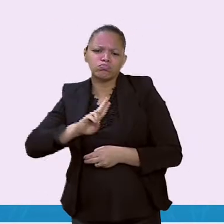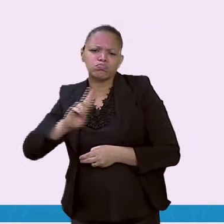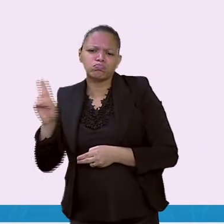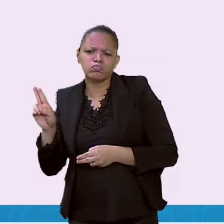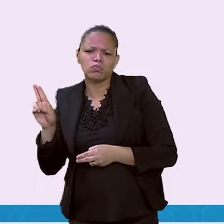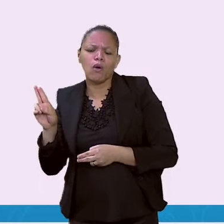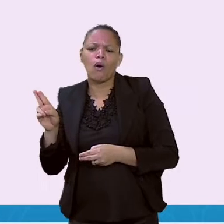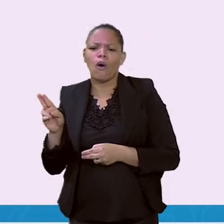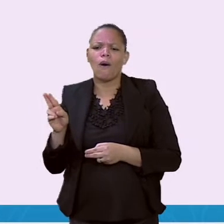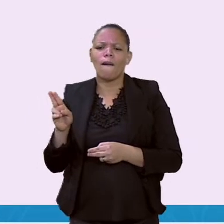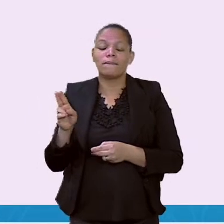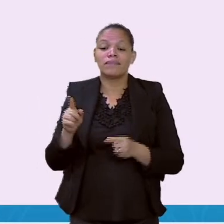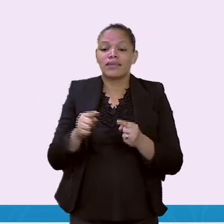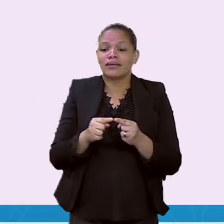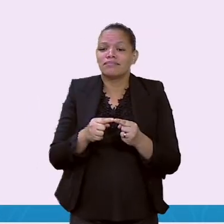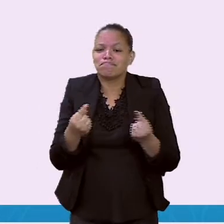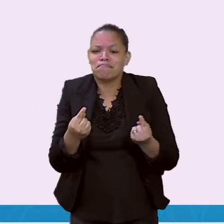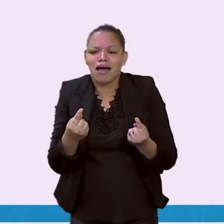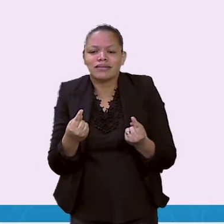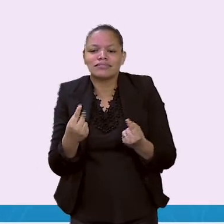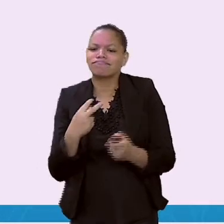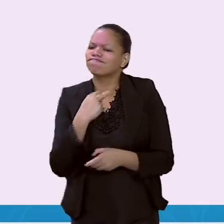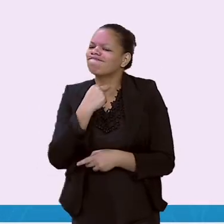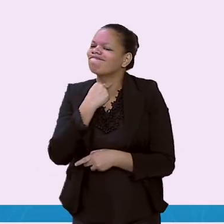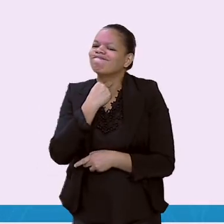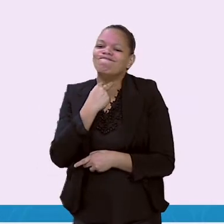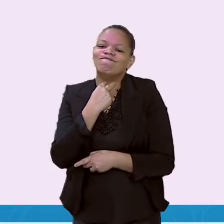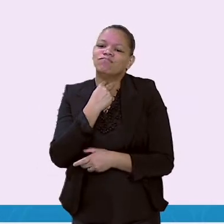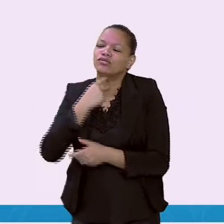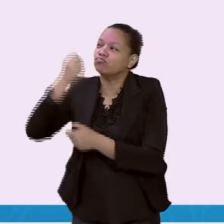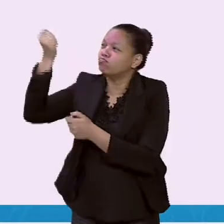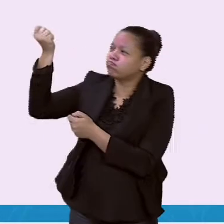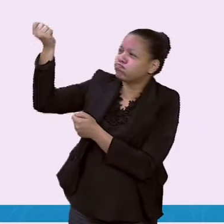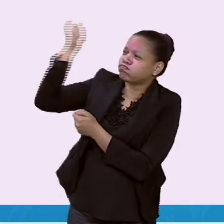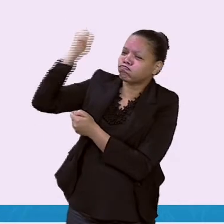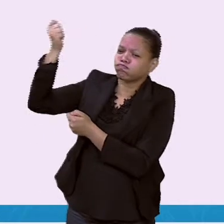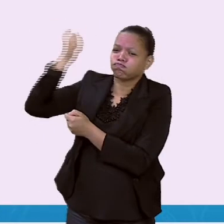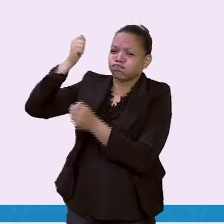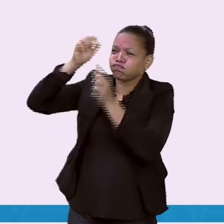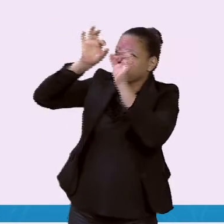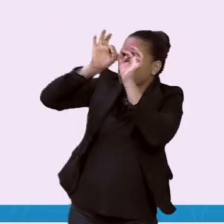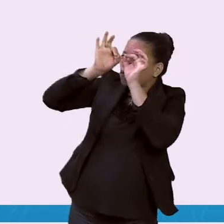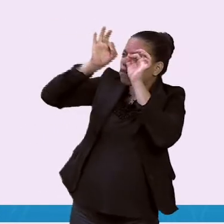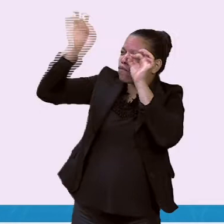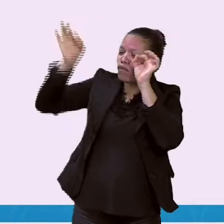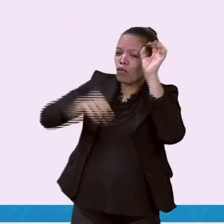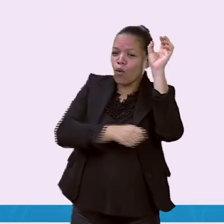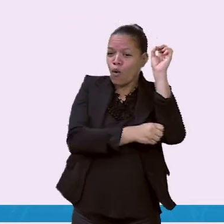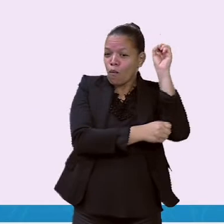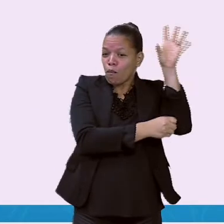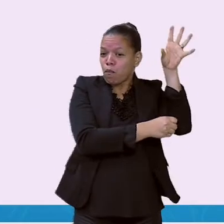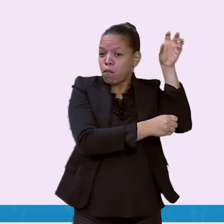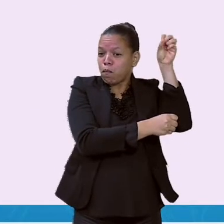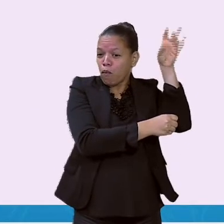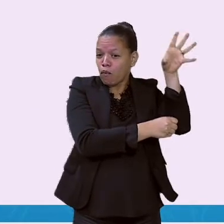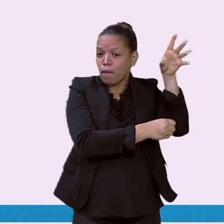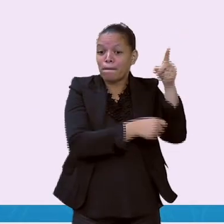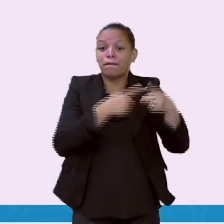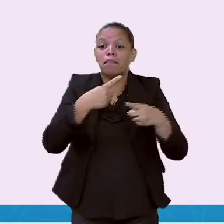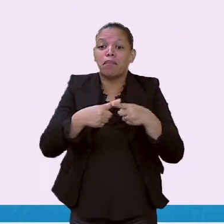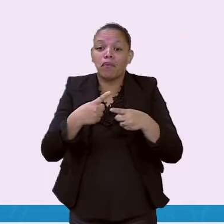pandorga. Não se deve empinar papagaios onde tem fios. É perigoso.